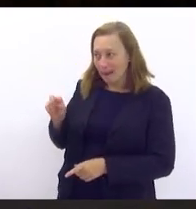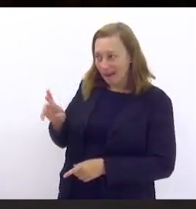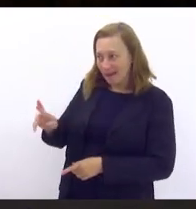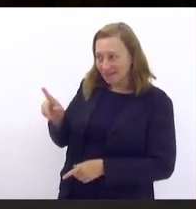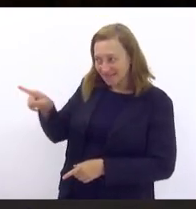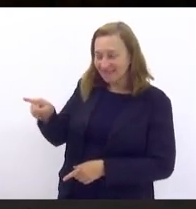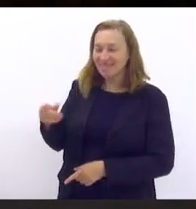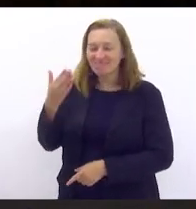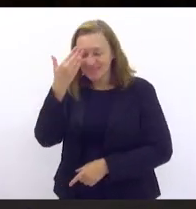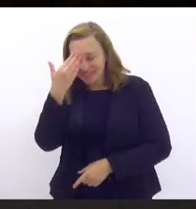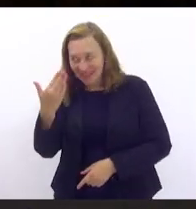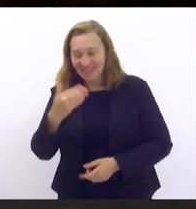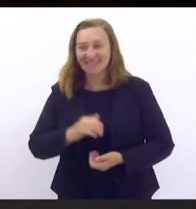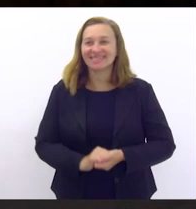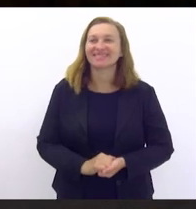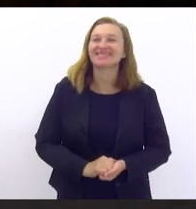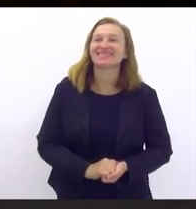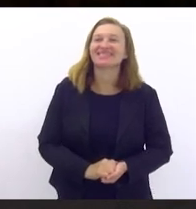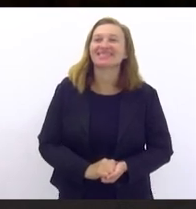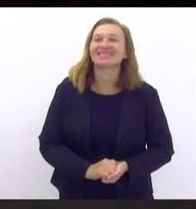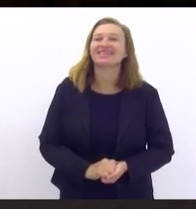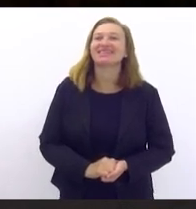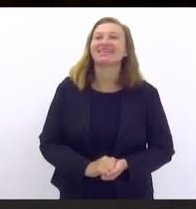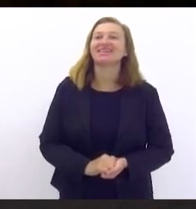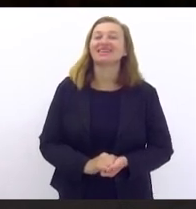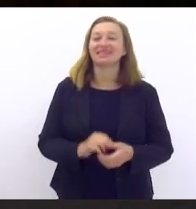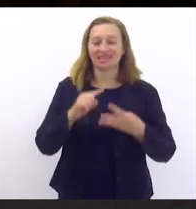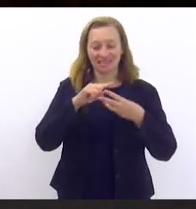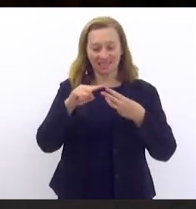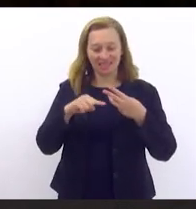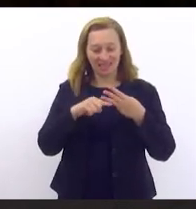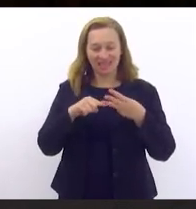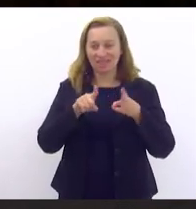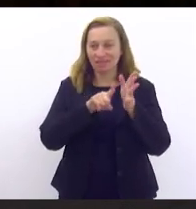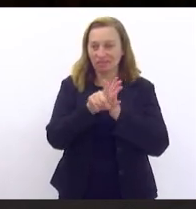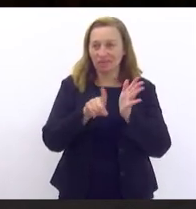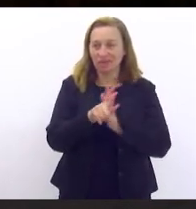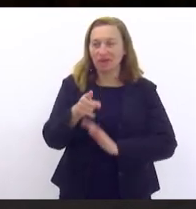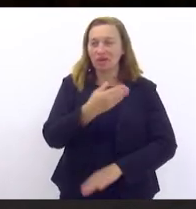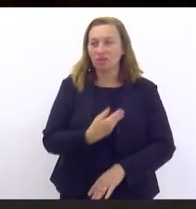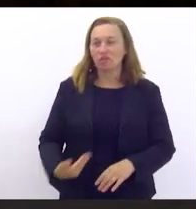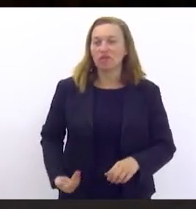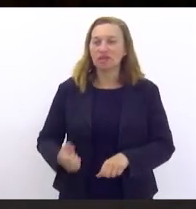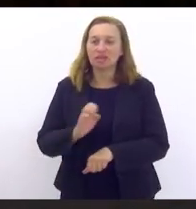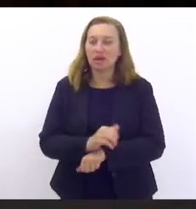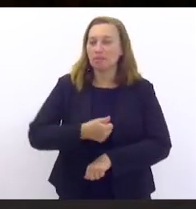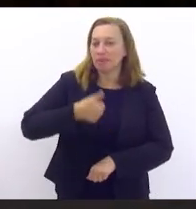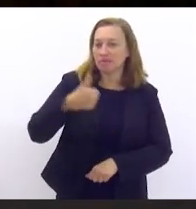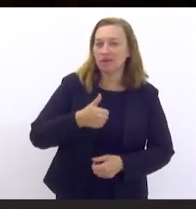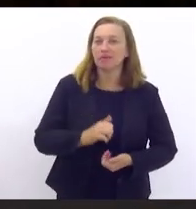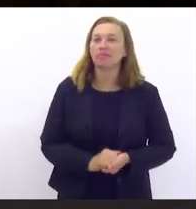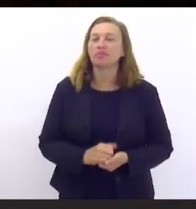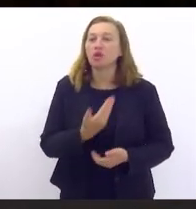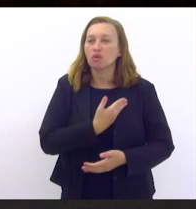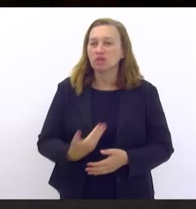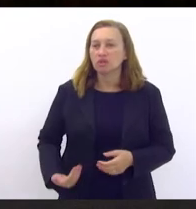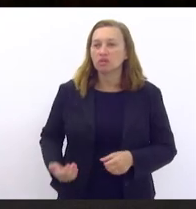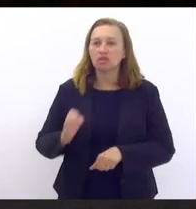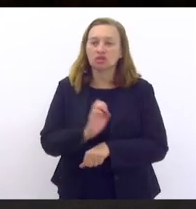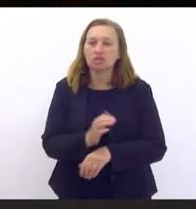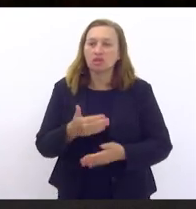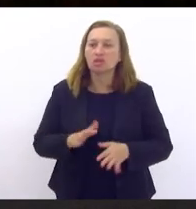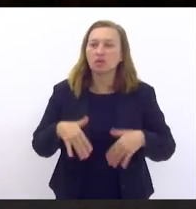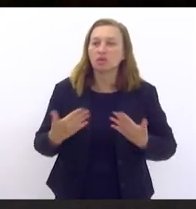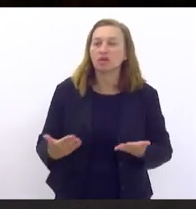ali Obrigada Denise Denise colocou aqui três perguntas para o governo do estado A primeira é o seguinte quando o governo do estado vai começar